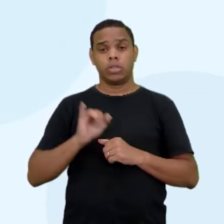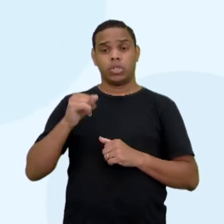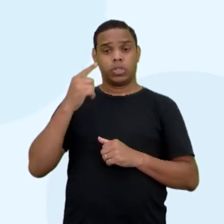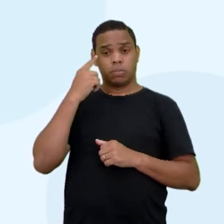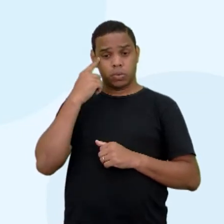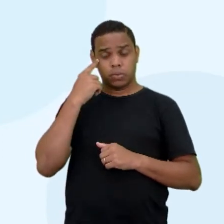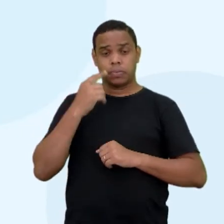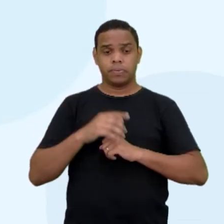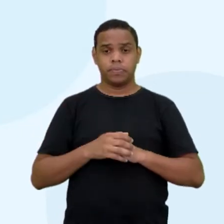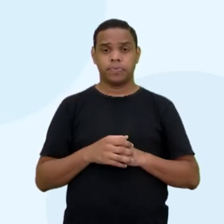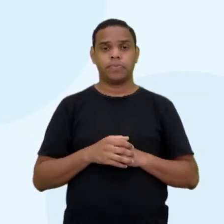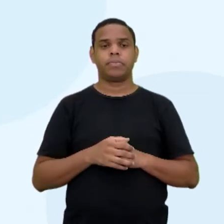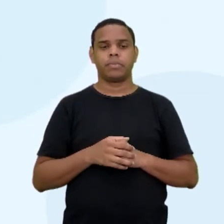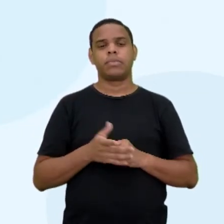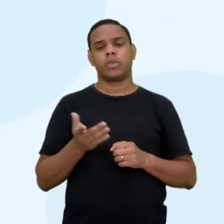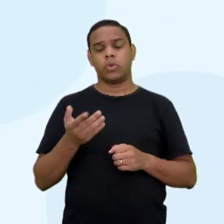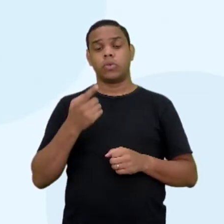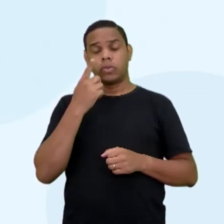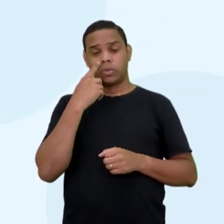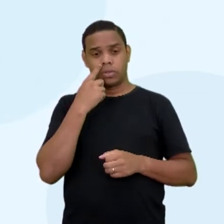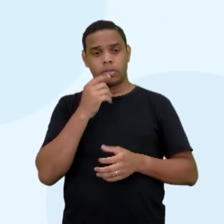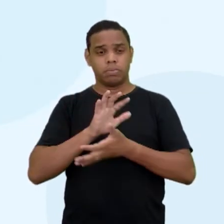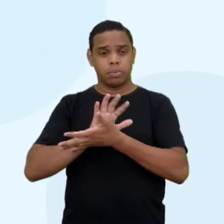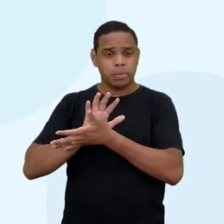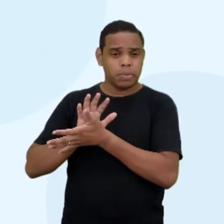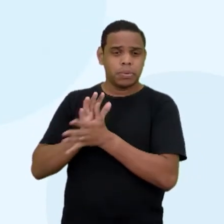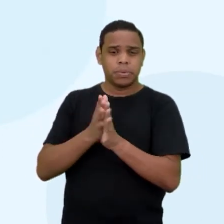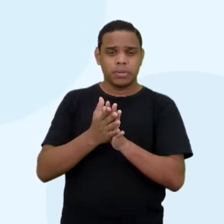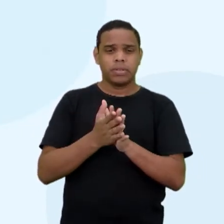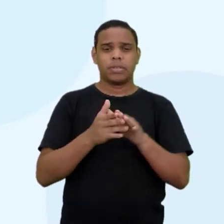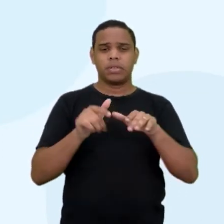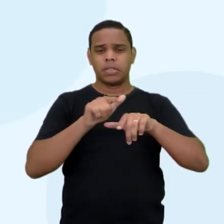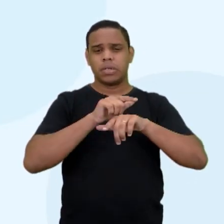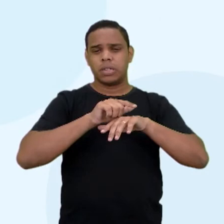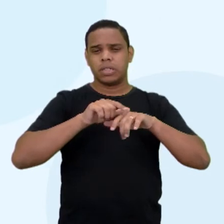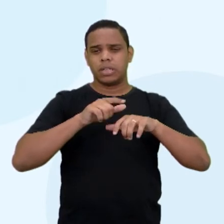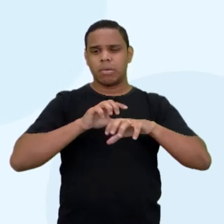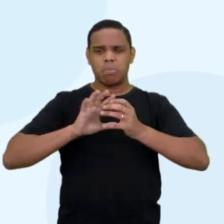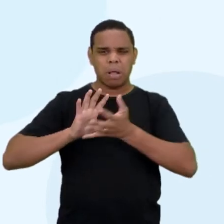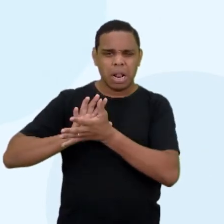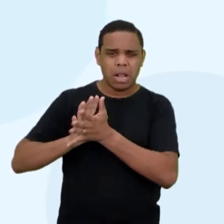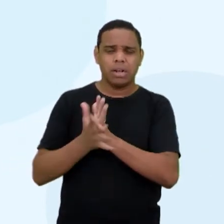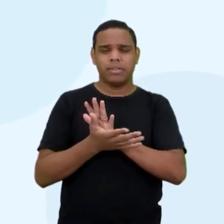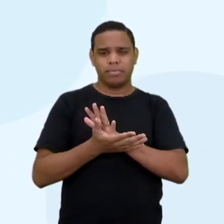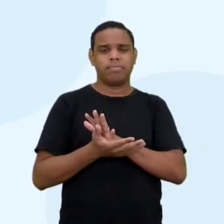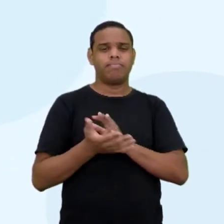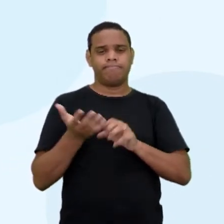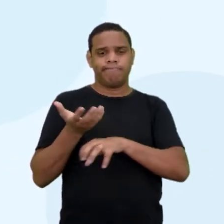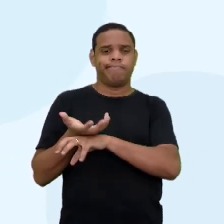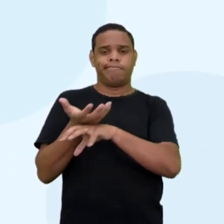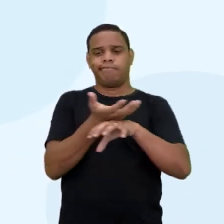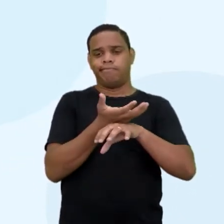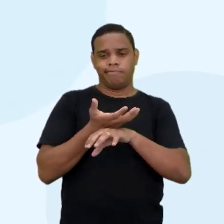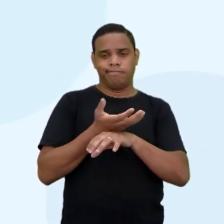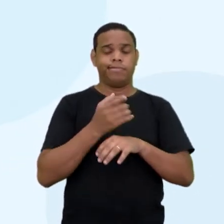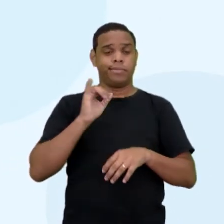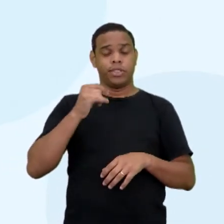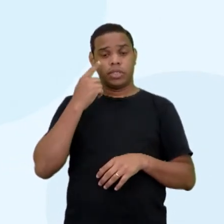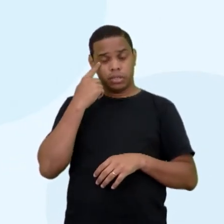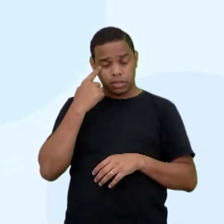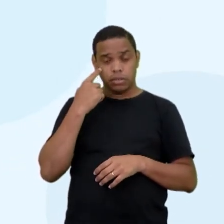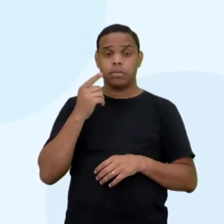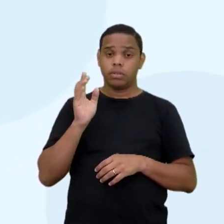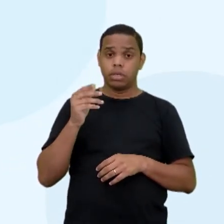Japão. Então, né, ficou uma vasta área destruída aí no Japão. Estamos falando aí de um país